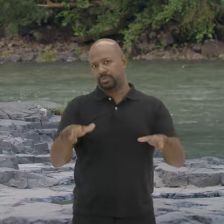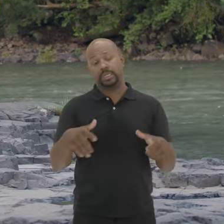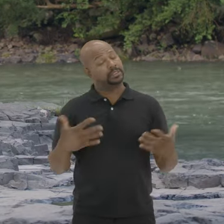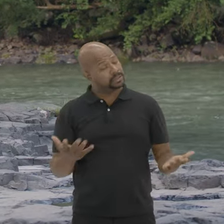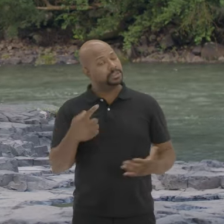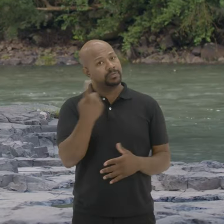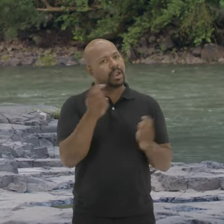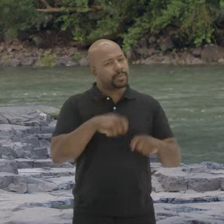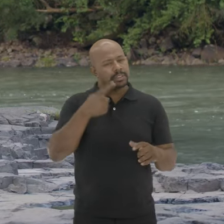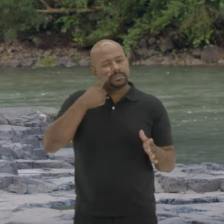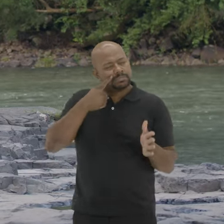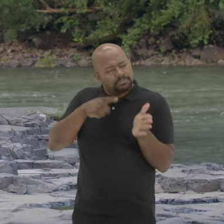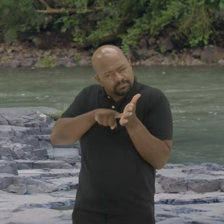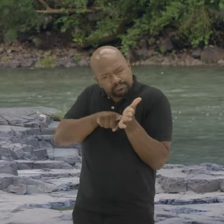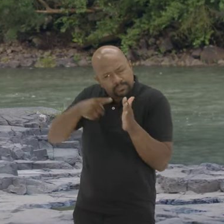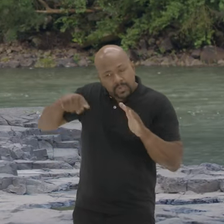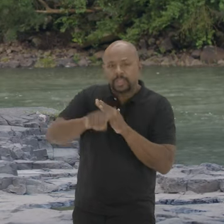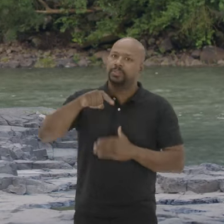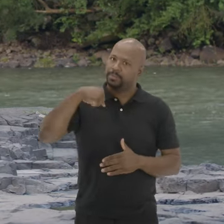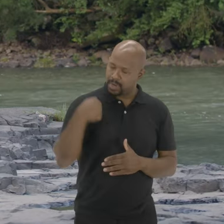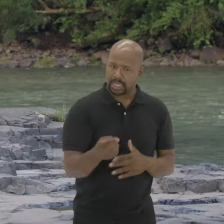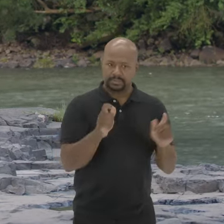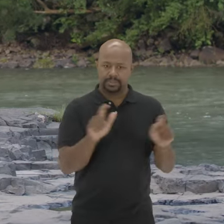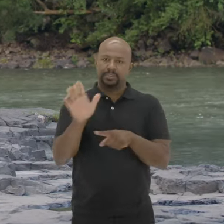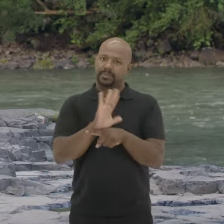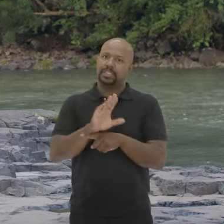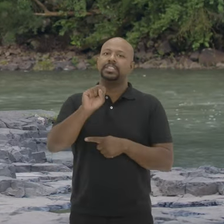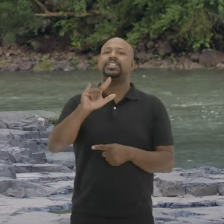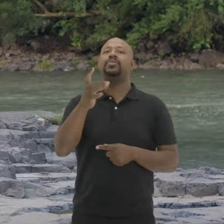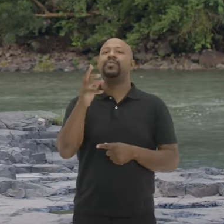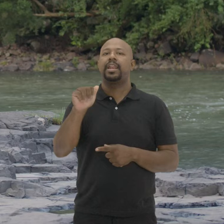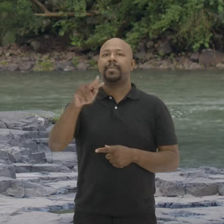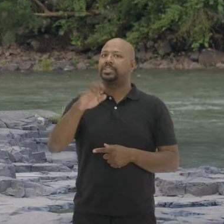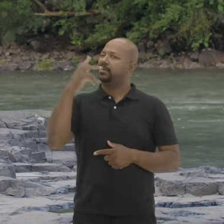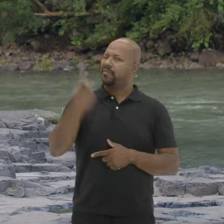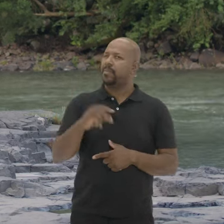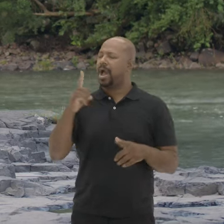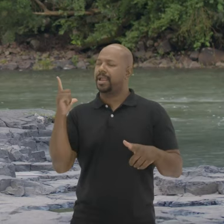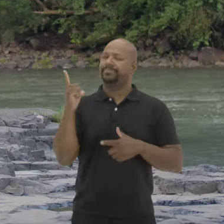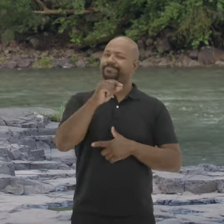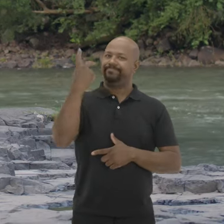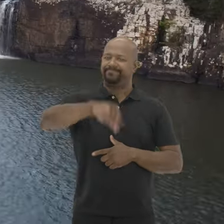e a gente vai poder mergulhar fundo nisso no nosso próximo episódio em Silveira Martins